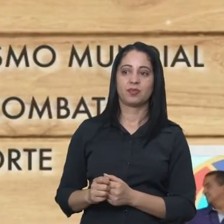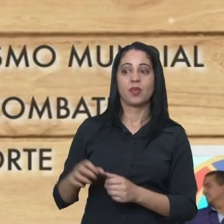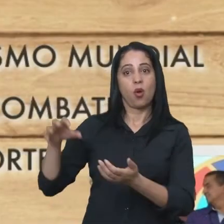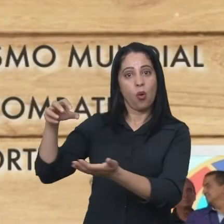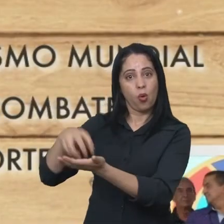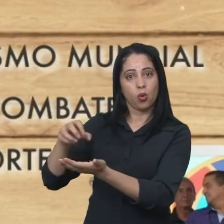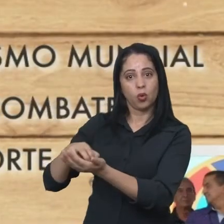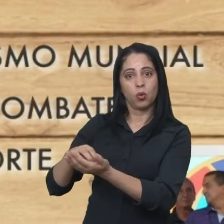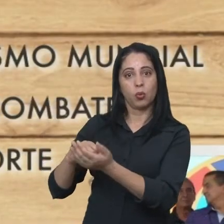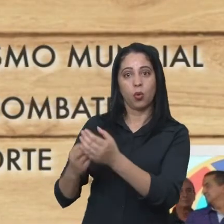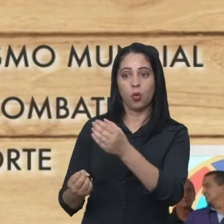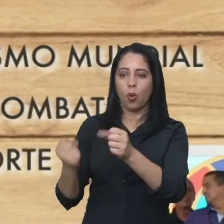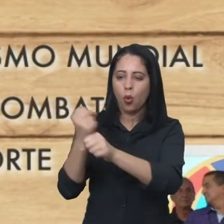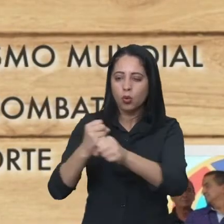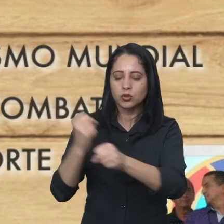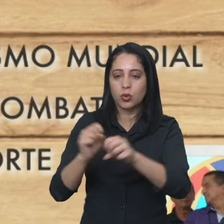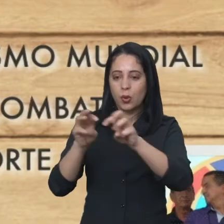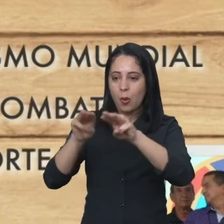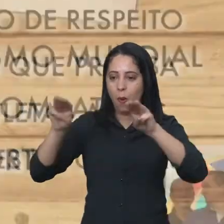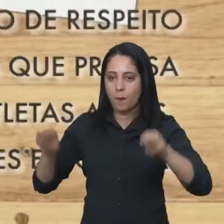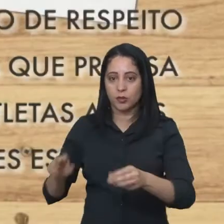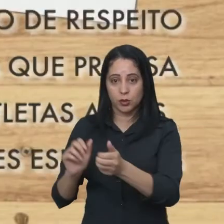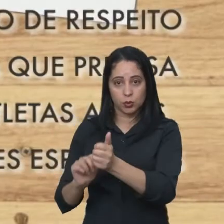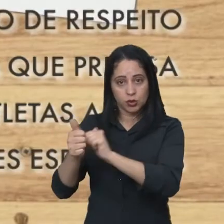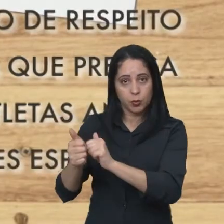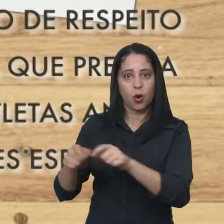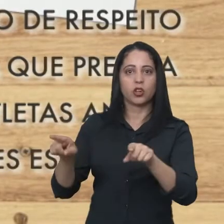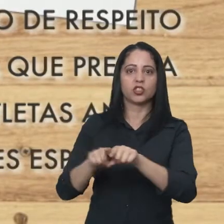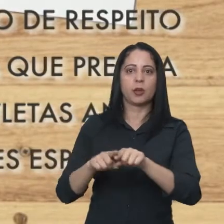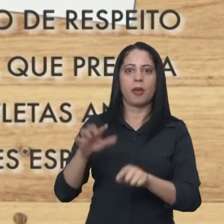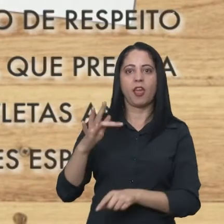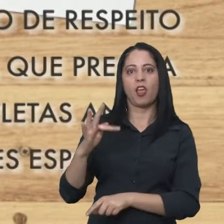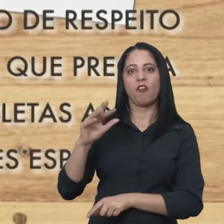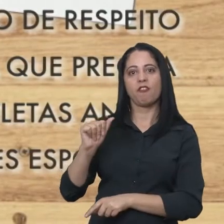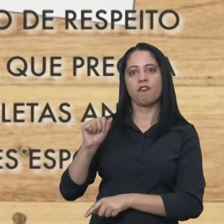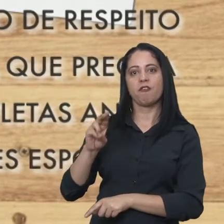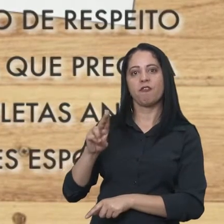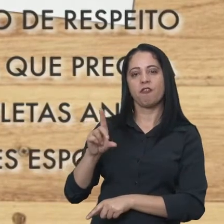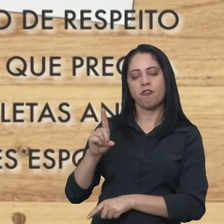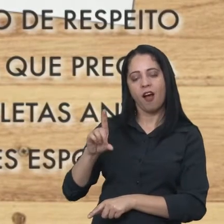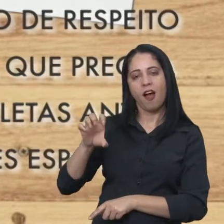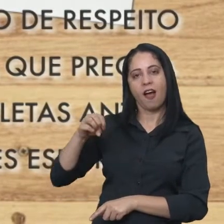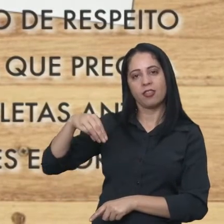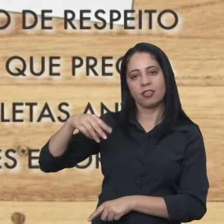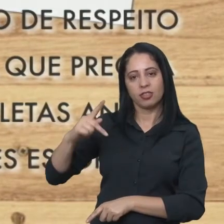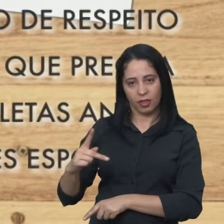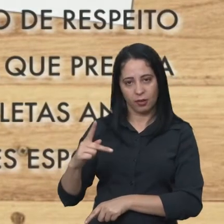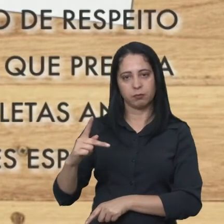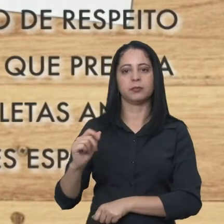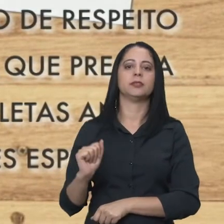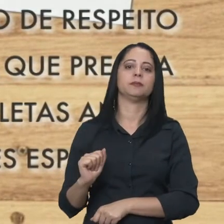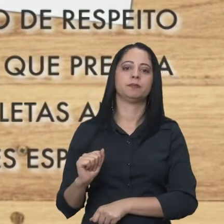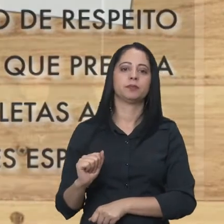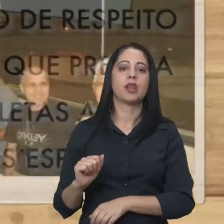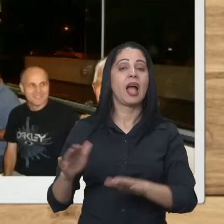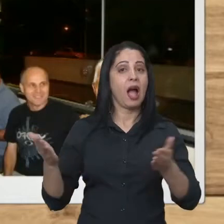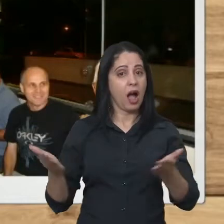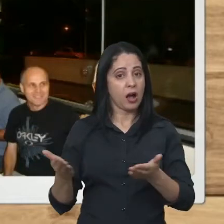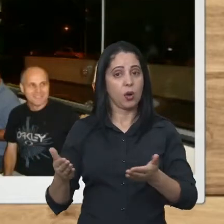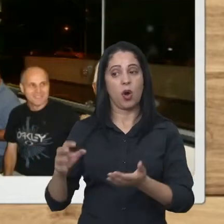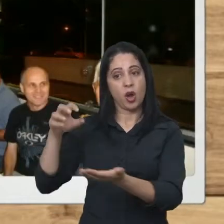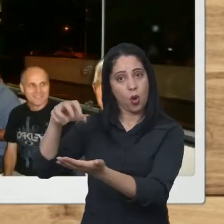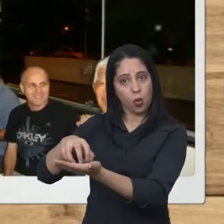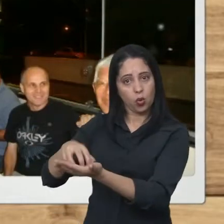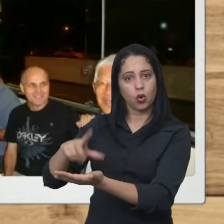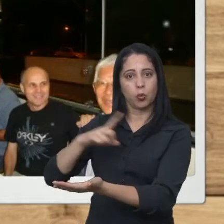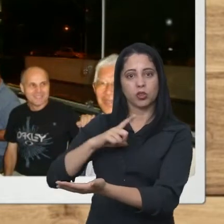na criação do Museu do Esporte, na elaboração do FADEMP e a participação na criação do Conselho Municipal de Esportes.